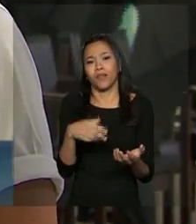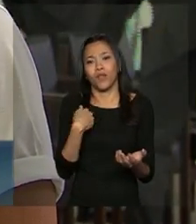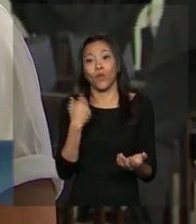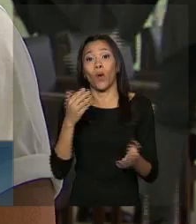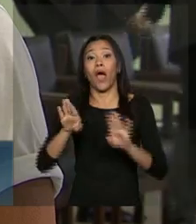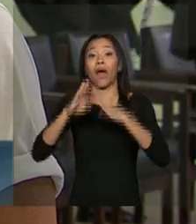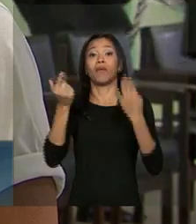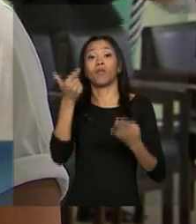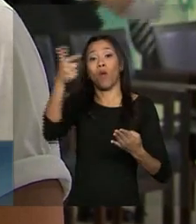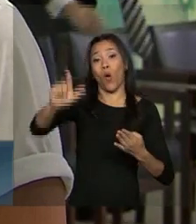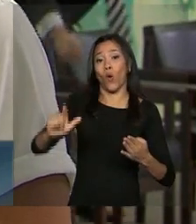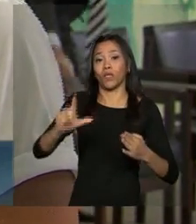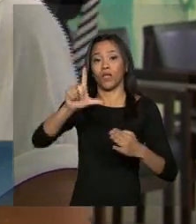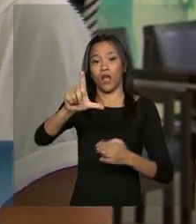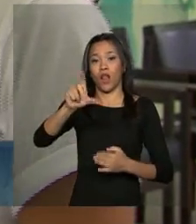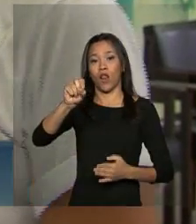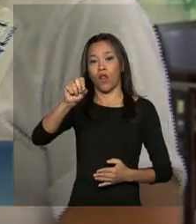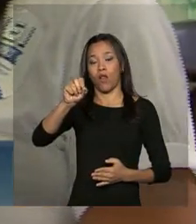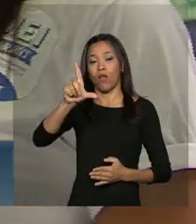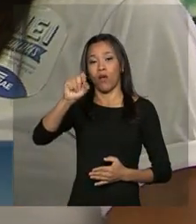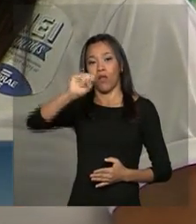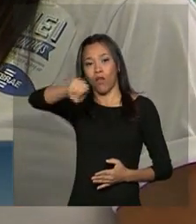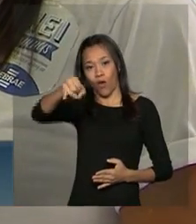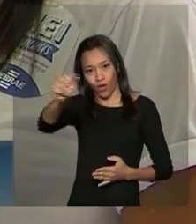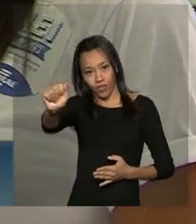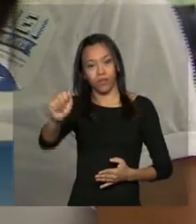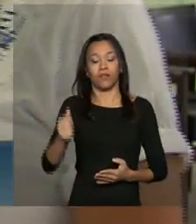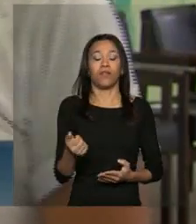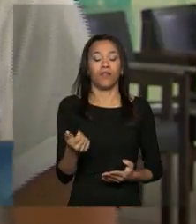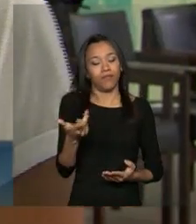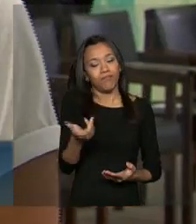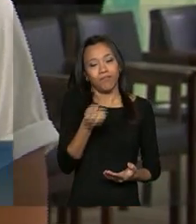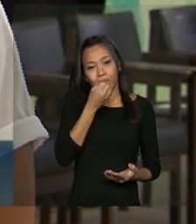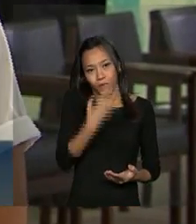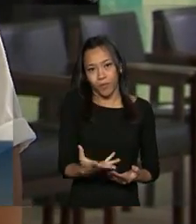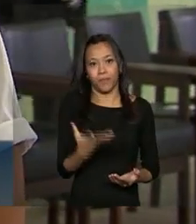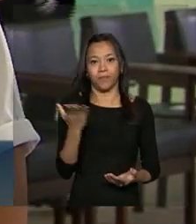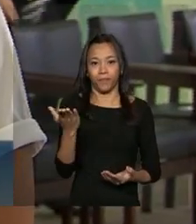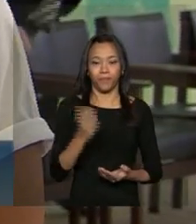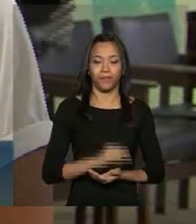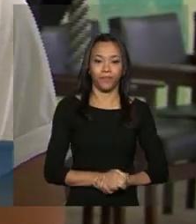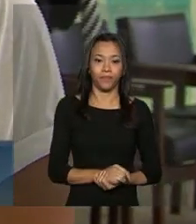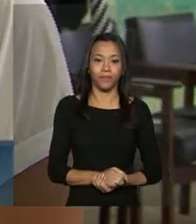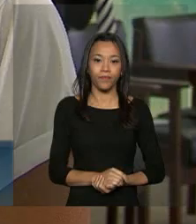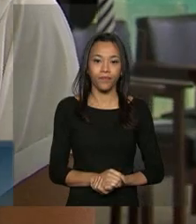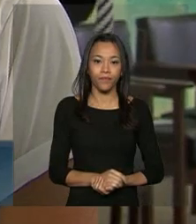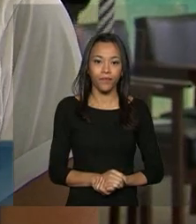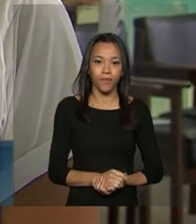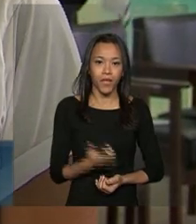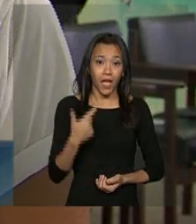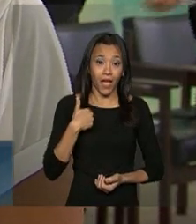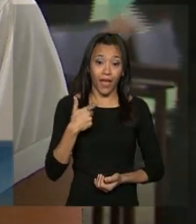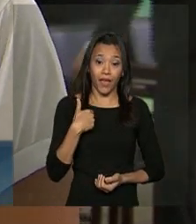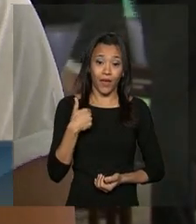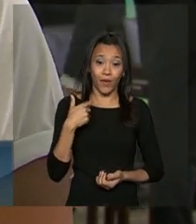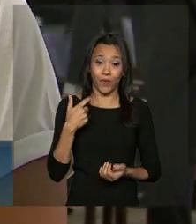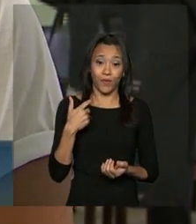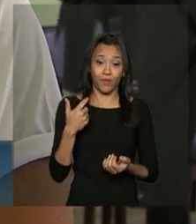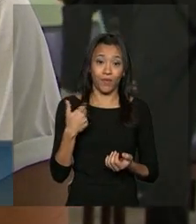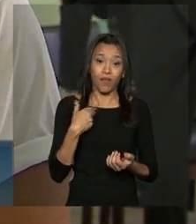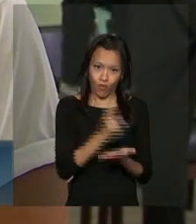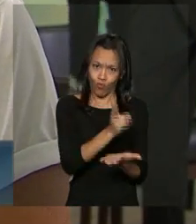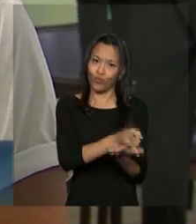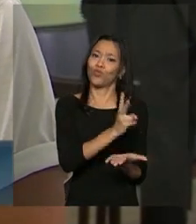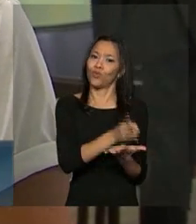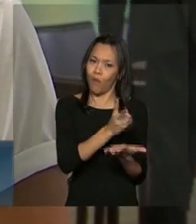outra loja agora, próximo mês. Vai dar um passo adiante. Com certeza, muito bom. Tá certo. Eu não pretendo sair do micro, eu